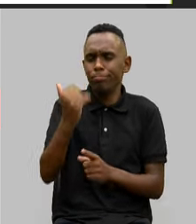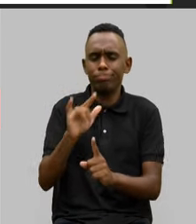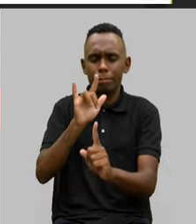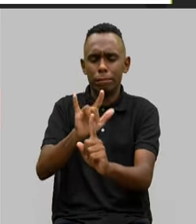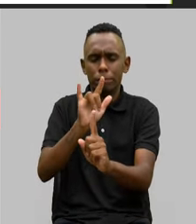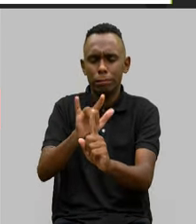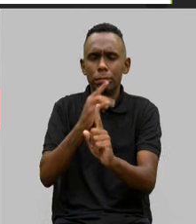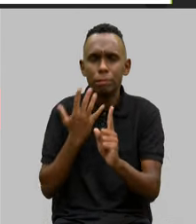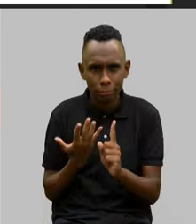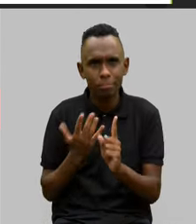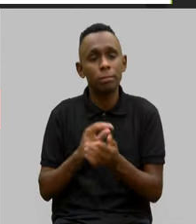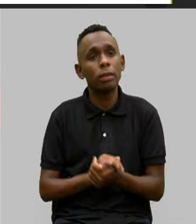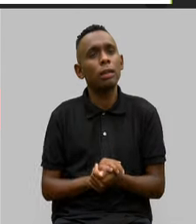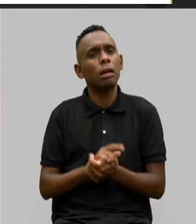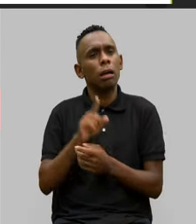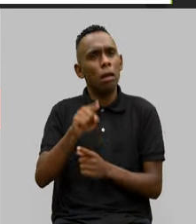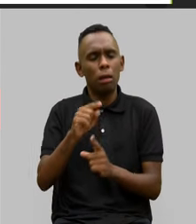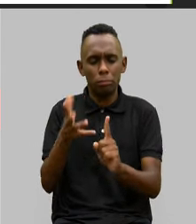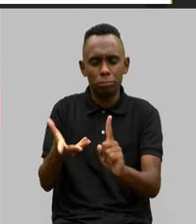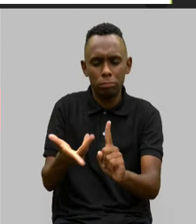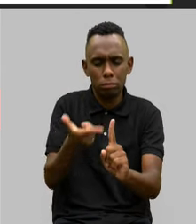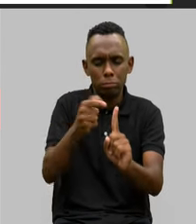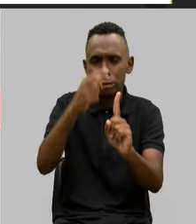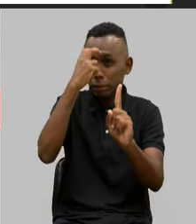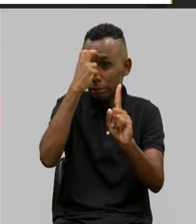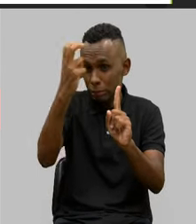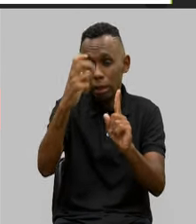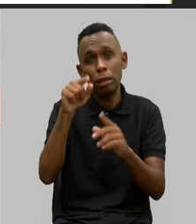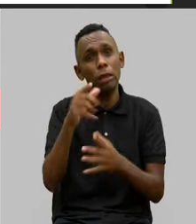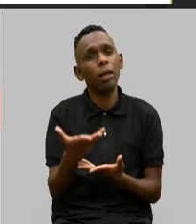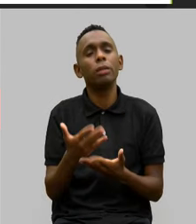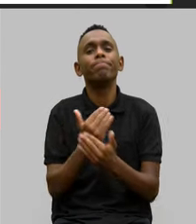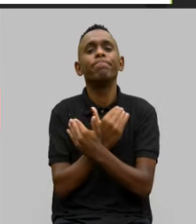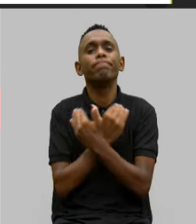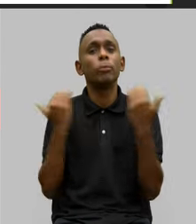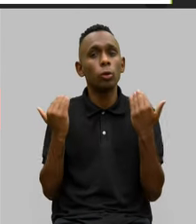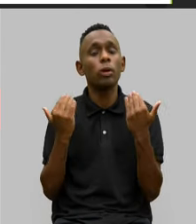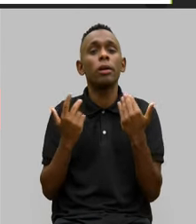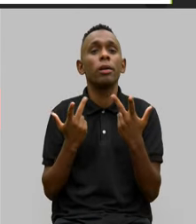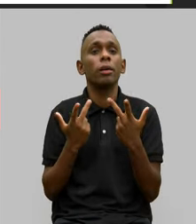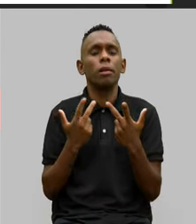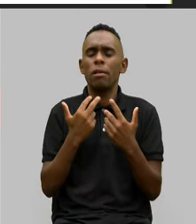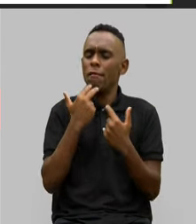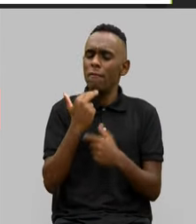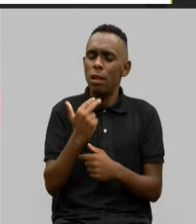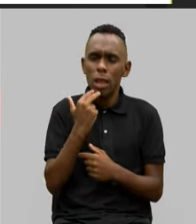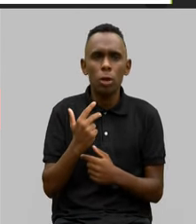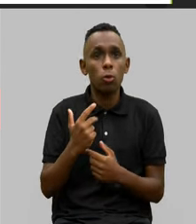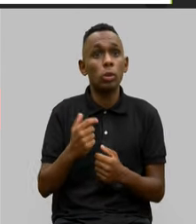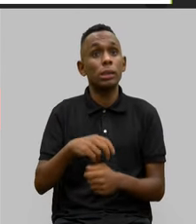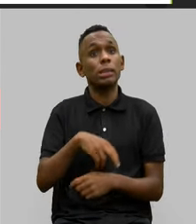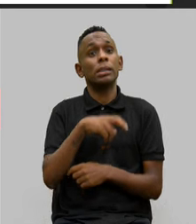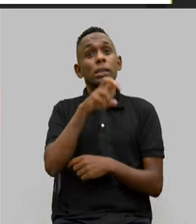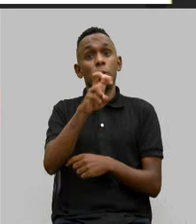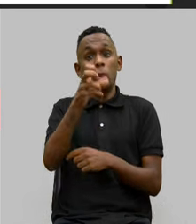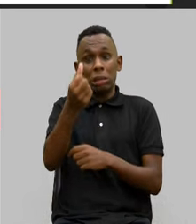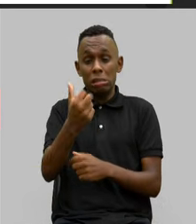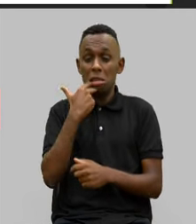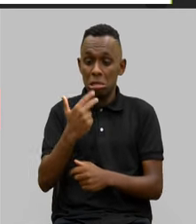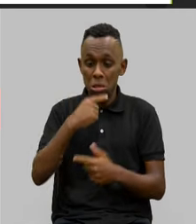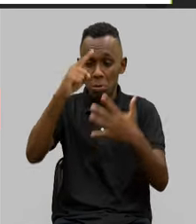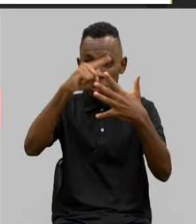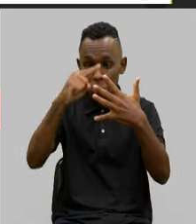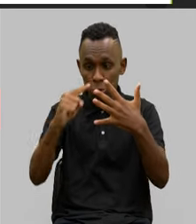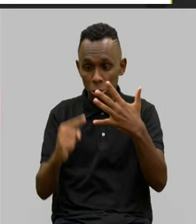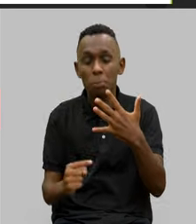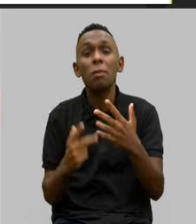dele né extremamente inteligente esse sujeito faleceu falando fluentemente 56 línguas